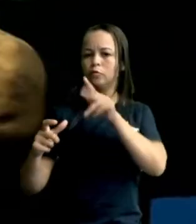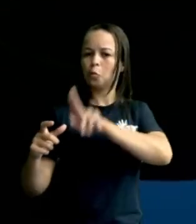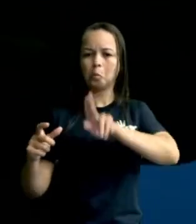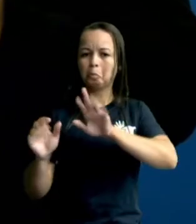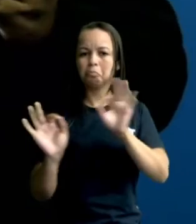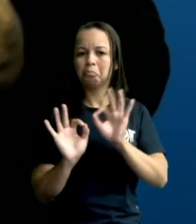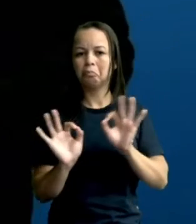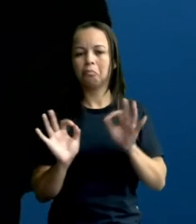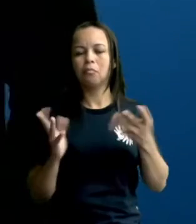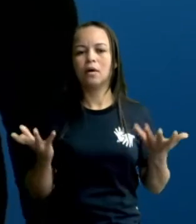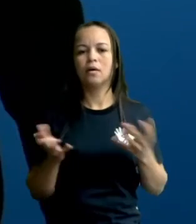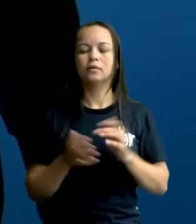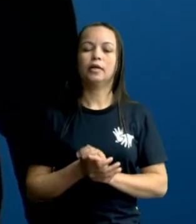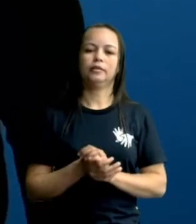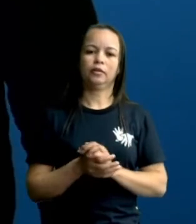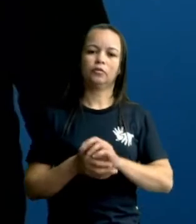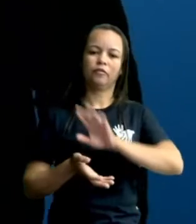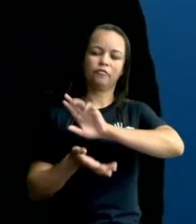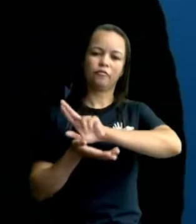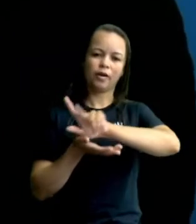bom? Onde há essa diferença.